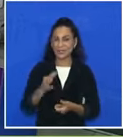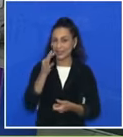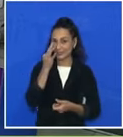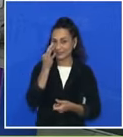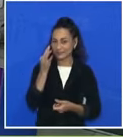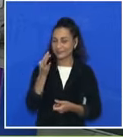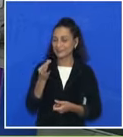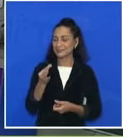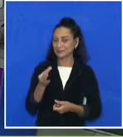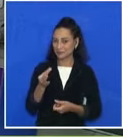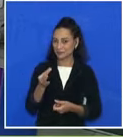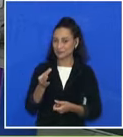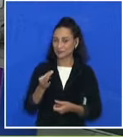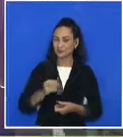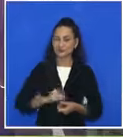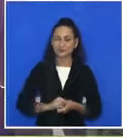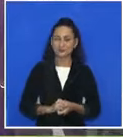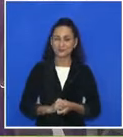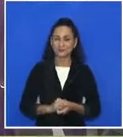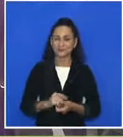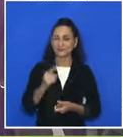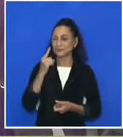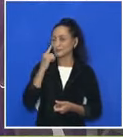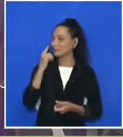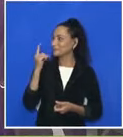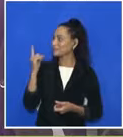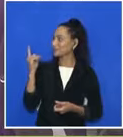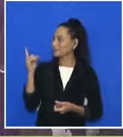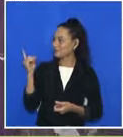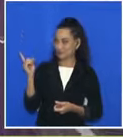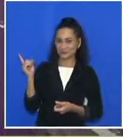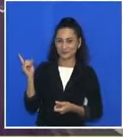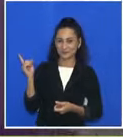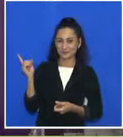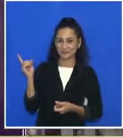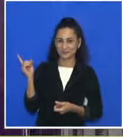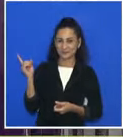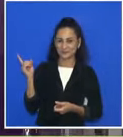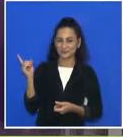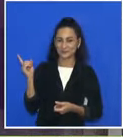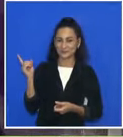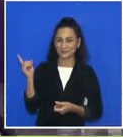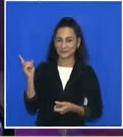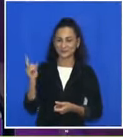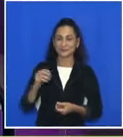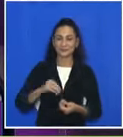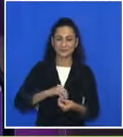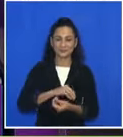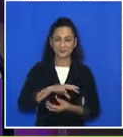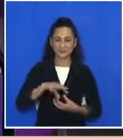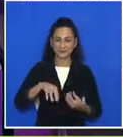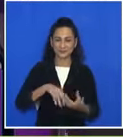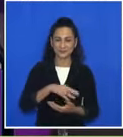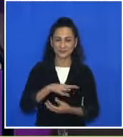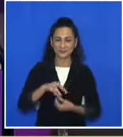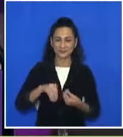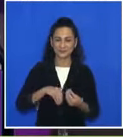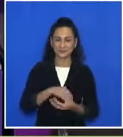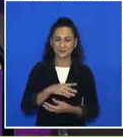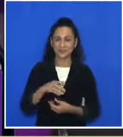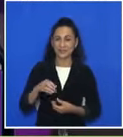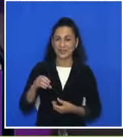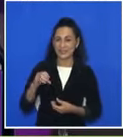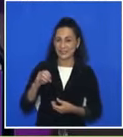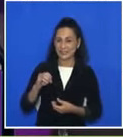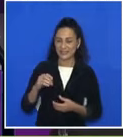Atenção! Bola posicionada valendo! E já temos novamente as 10 bolas numeradas de 0 a